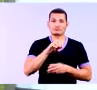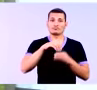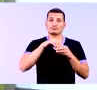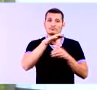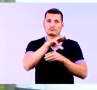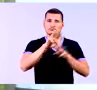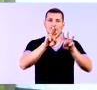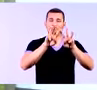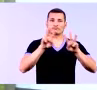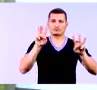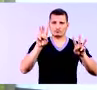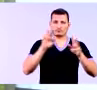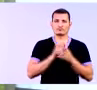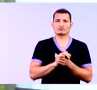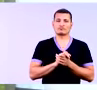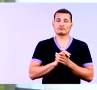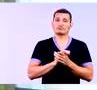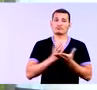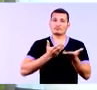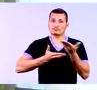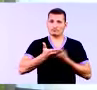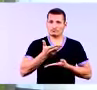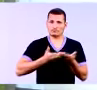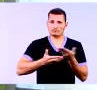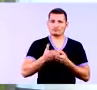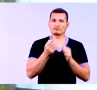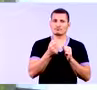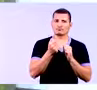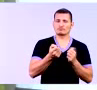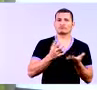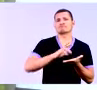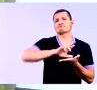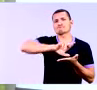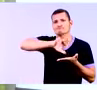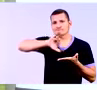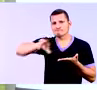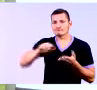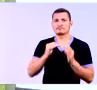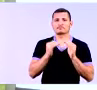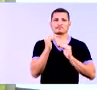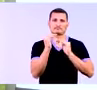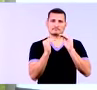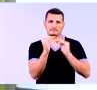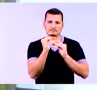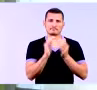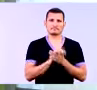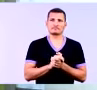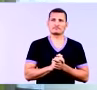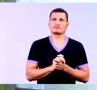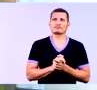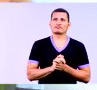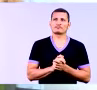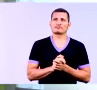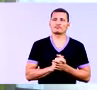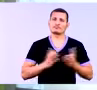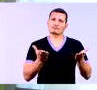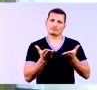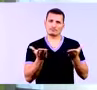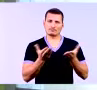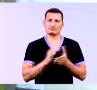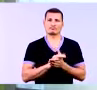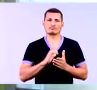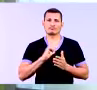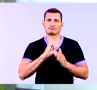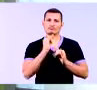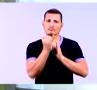conteúdo do site. Essa interação ela pode se dar em muitos e muitos níveis. Agora ela está passando não só da internet, mas